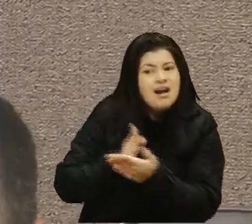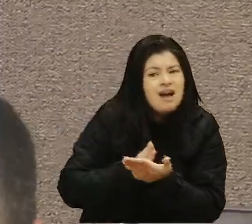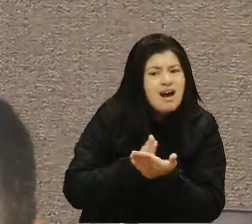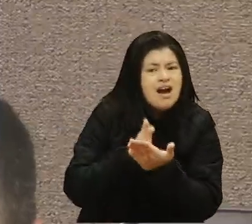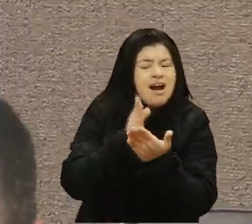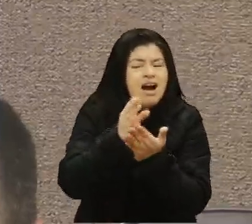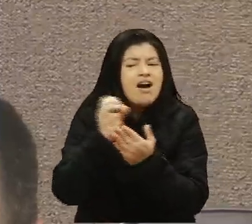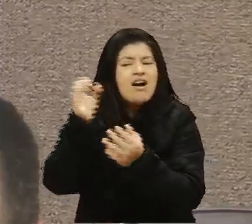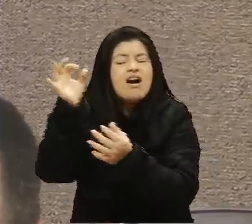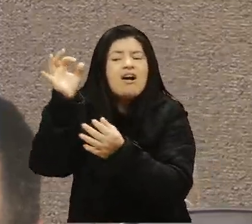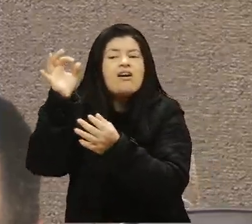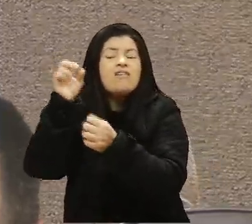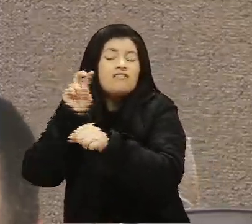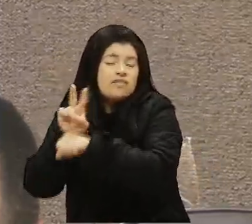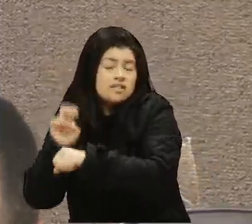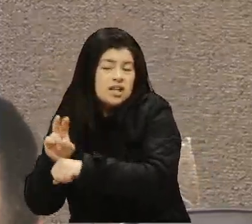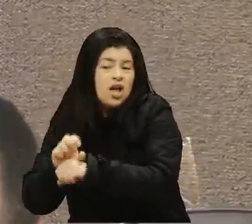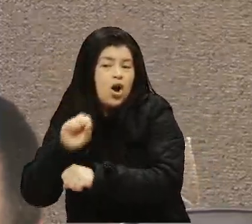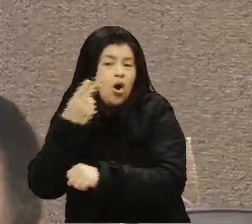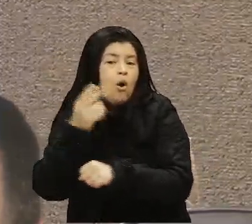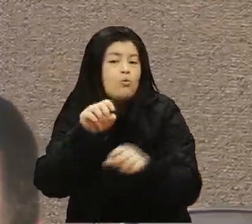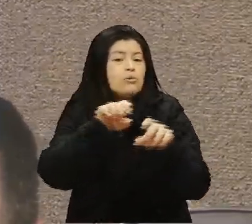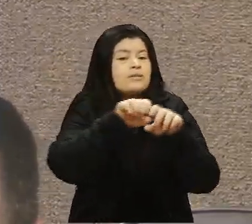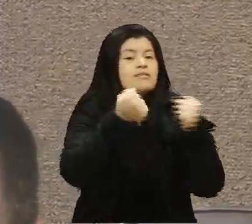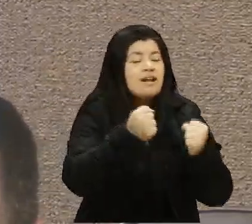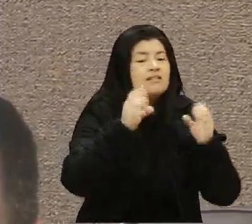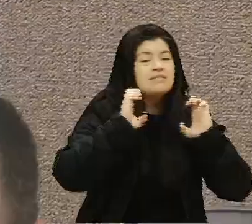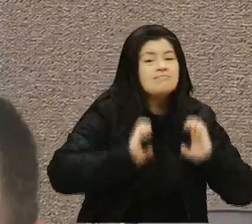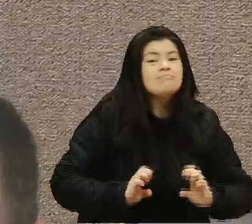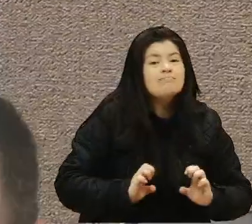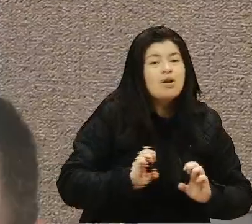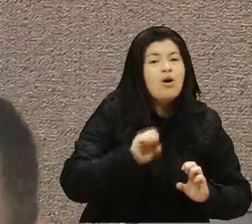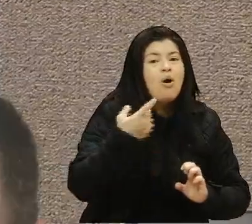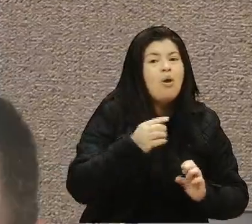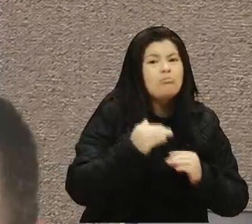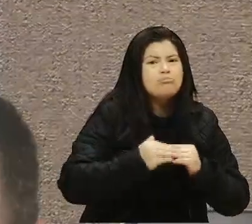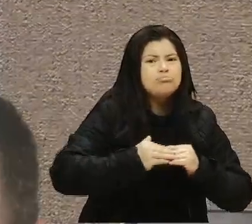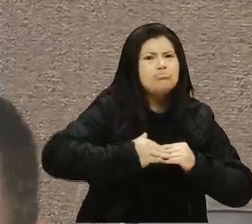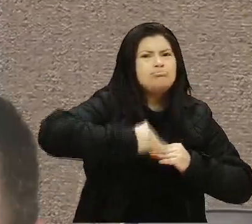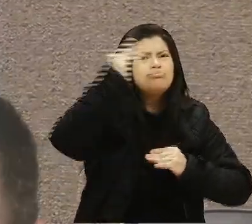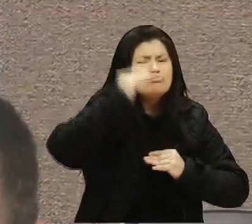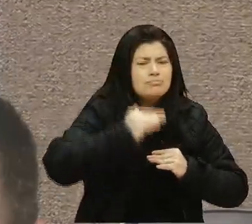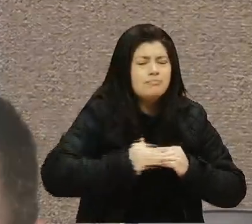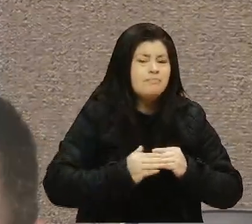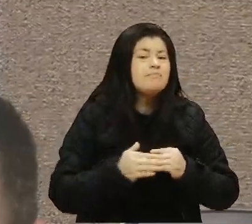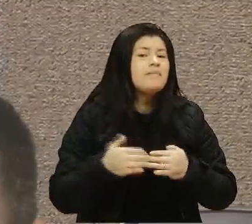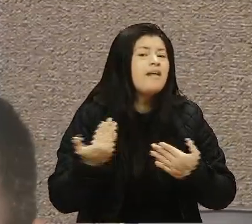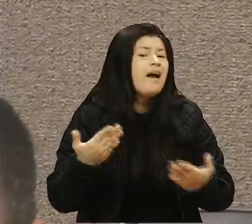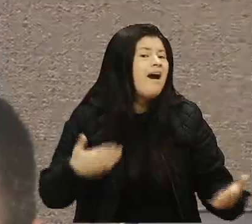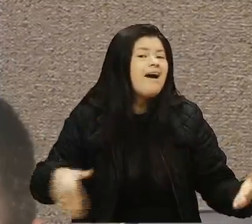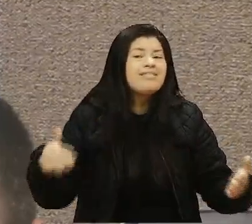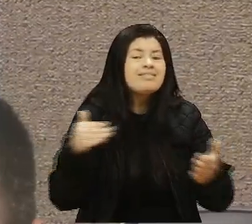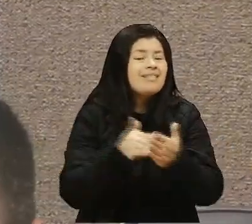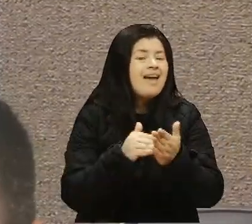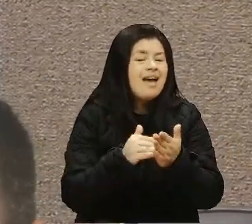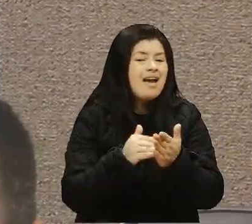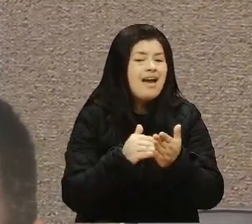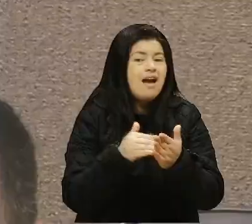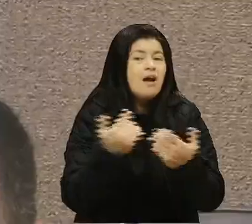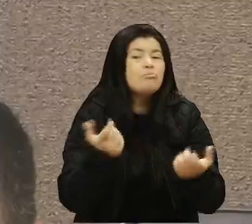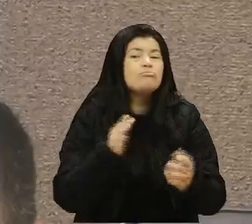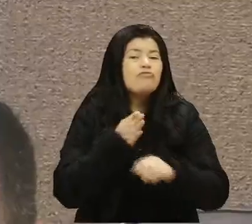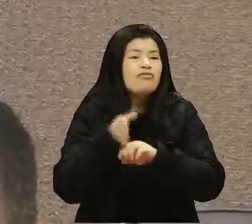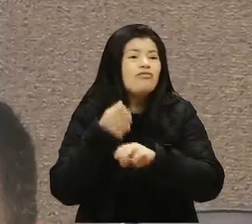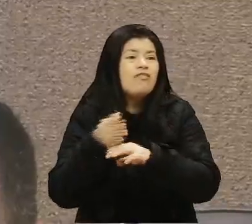a fiscalização ou a quebra de decoro, ou o exagero. Até onde vai o papel do legislador?